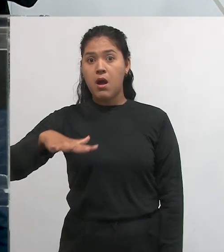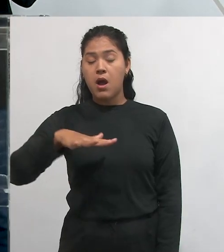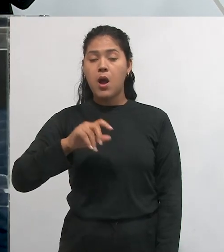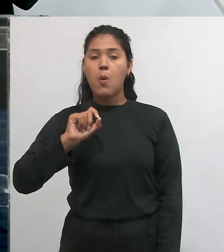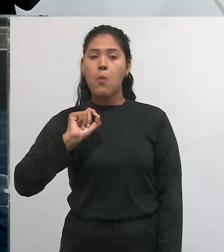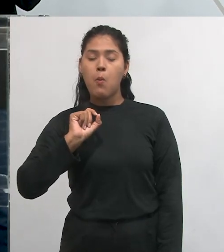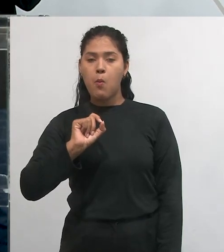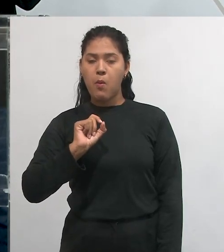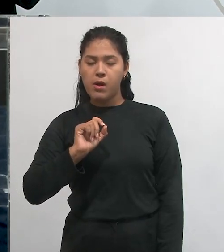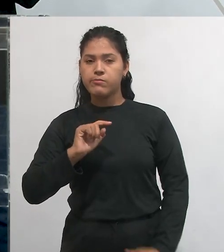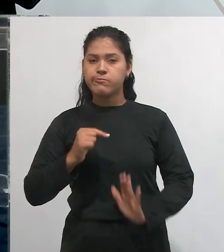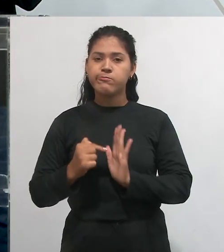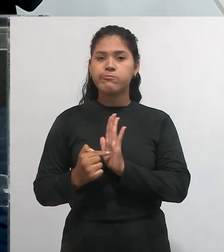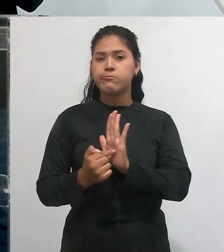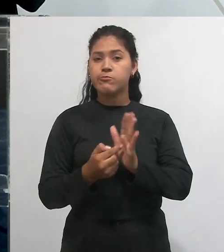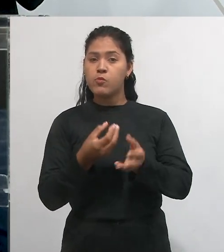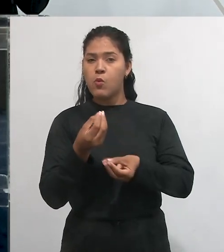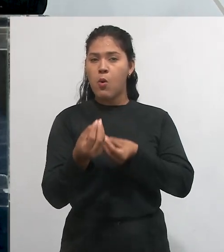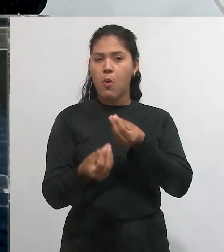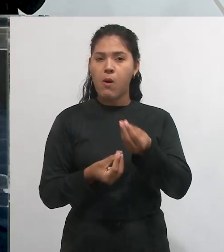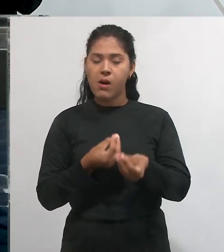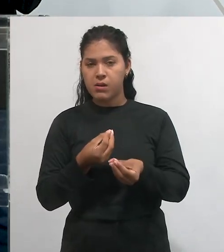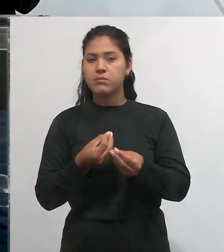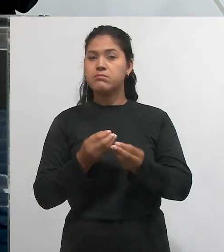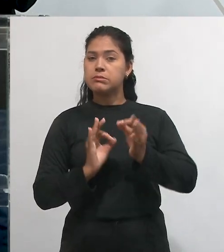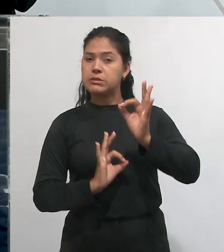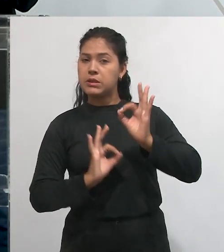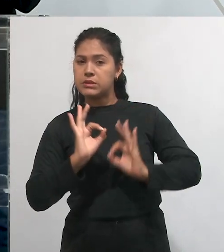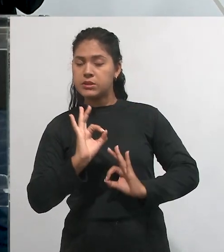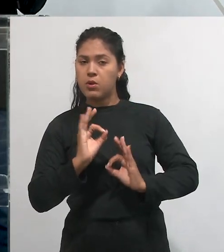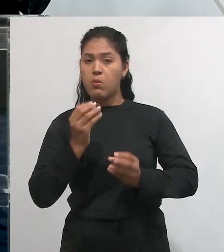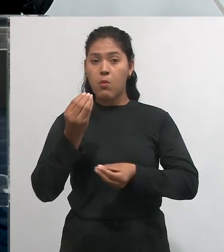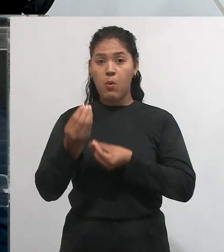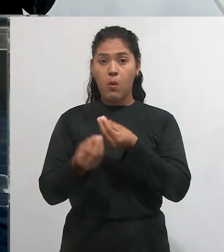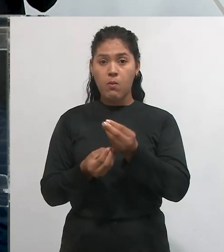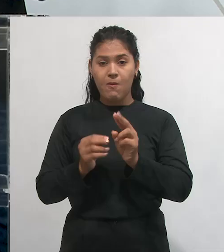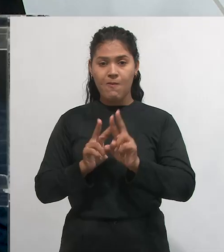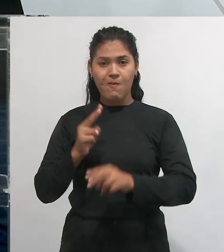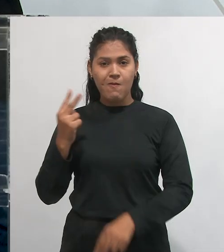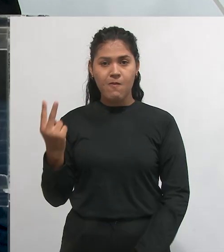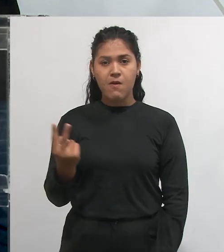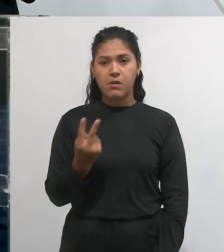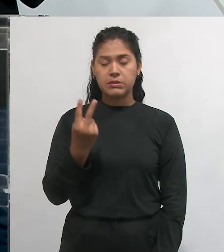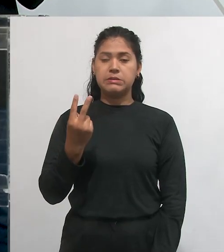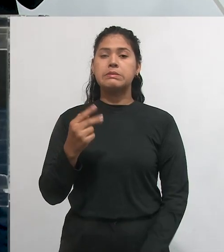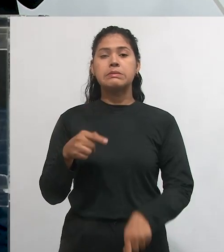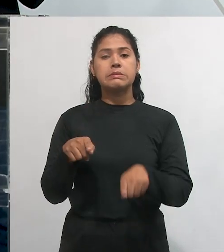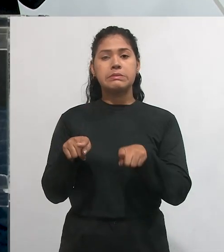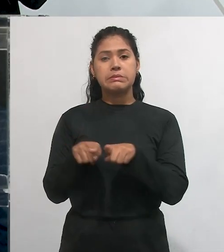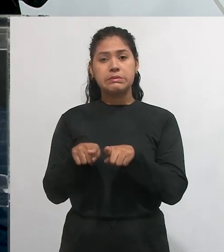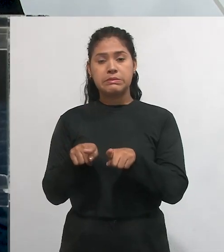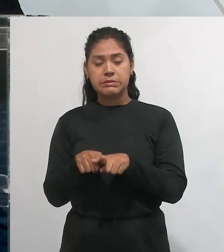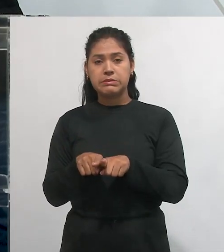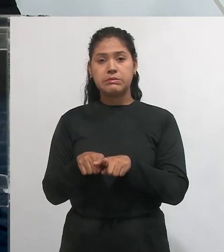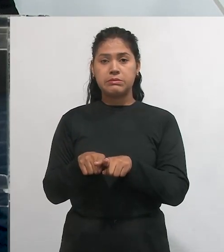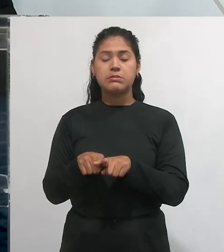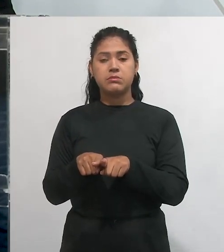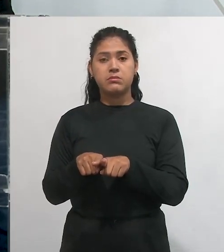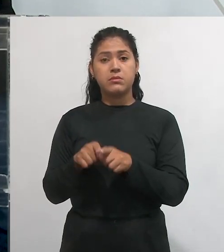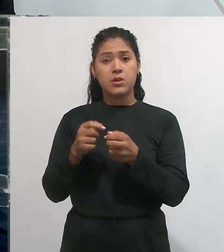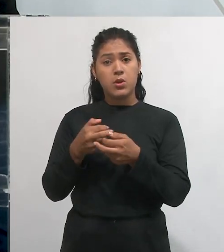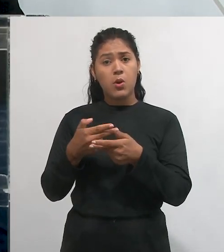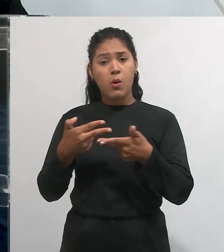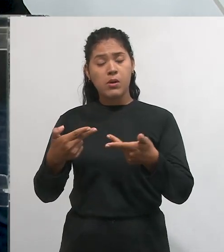que vai determinar os arranjos e a valoração de boa